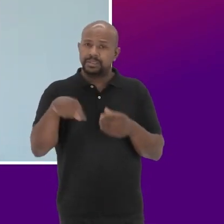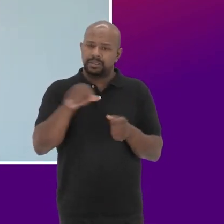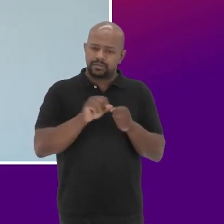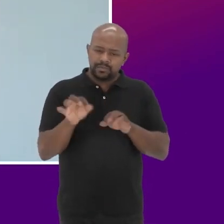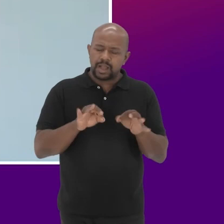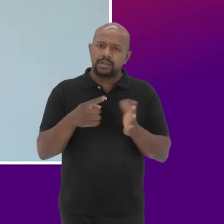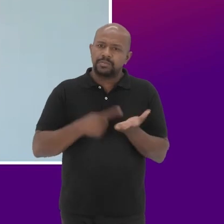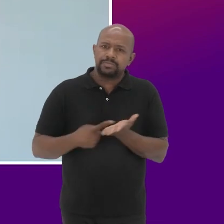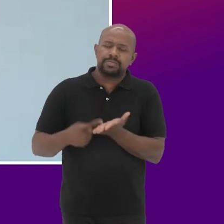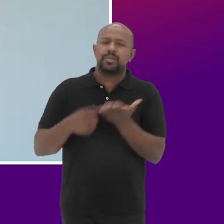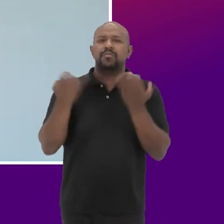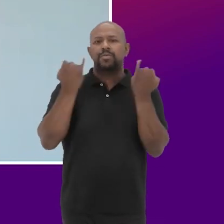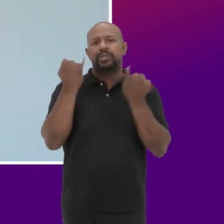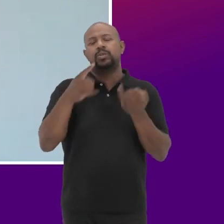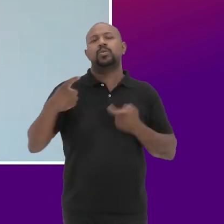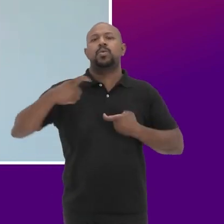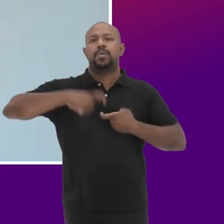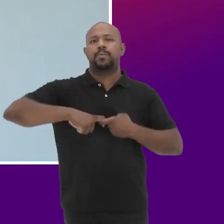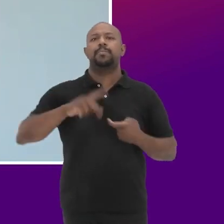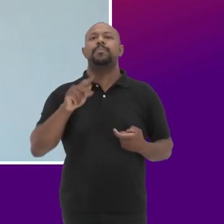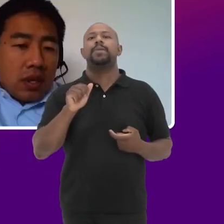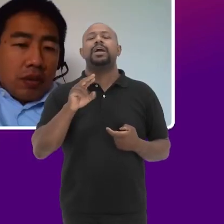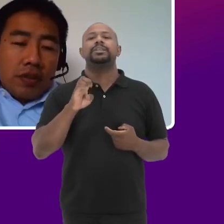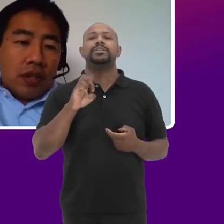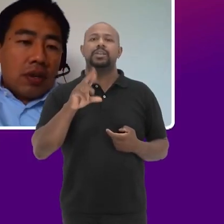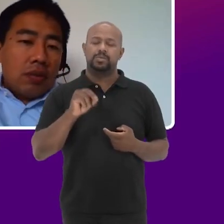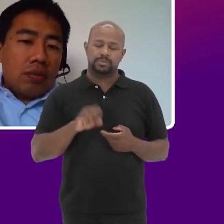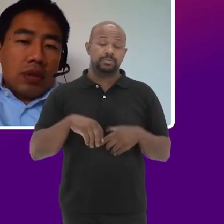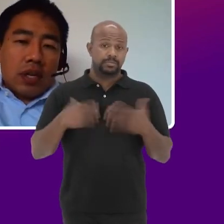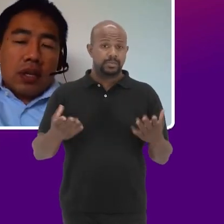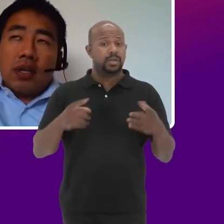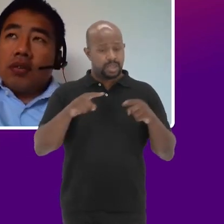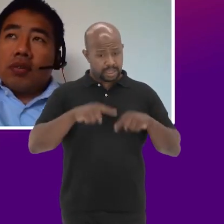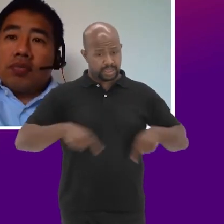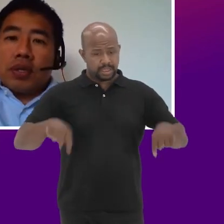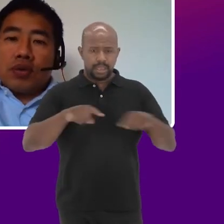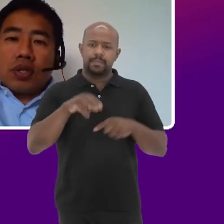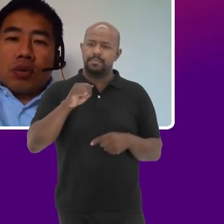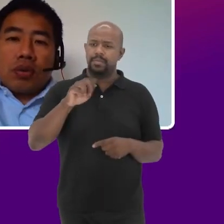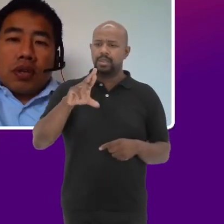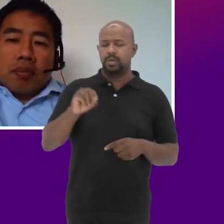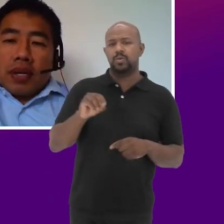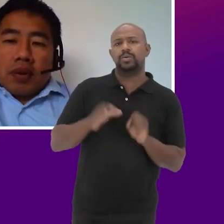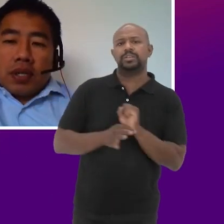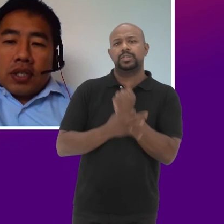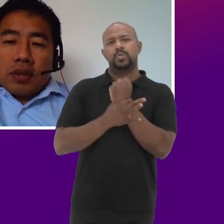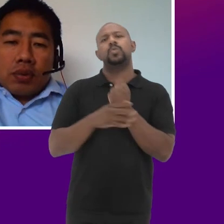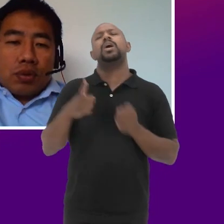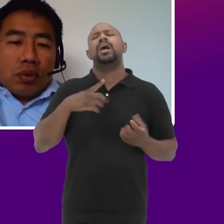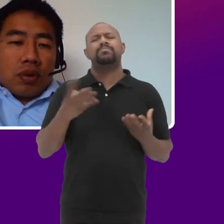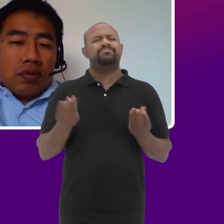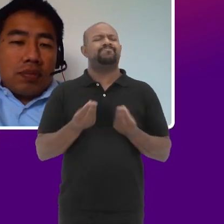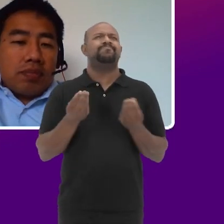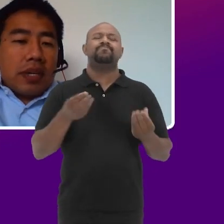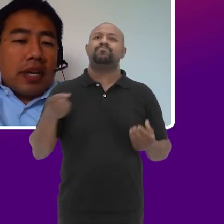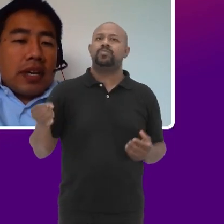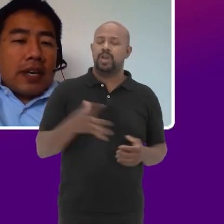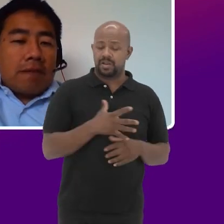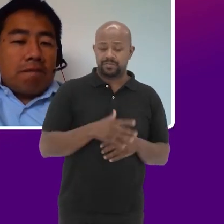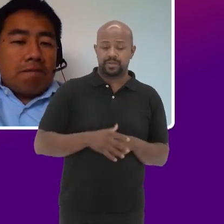faz também quando a gente combina essas informações com os parceiros, né. Enfim, então, aqui em microseguro também é uma agenda muito